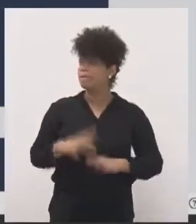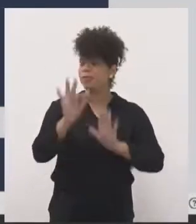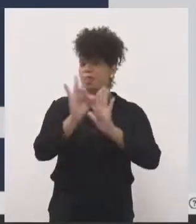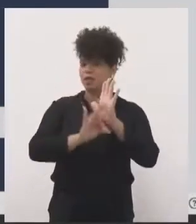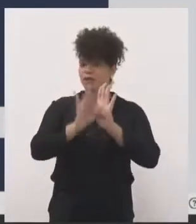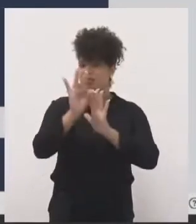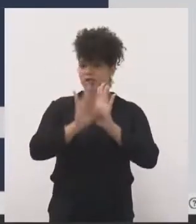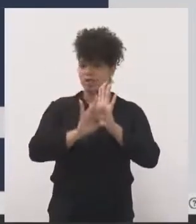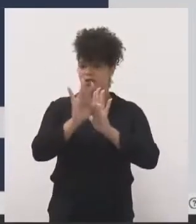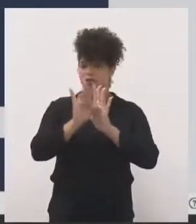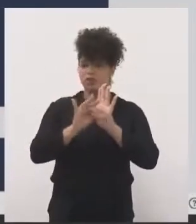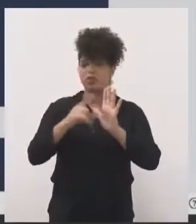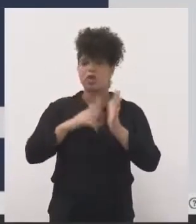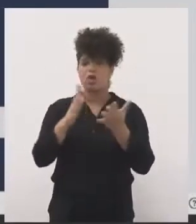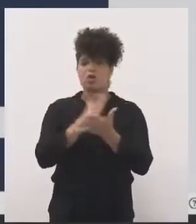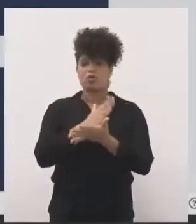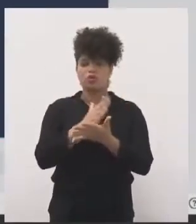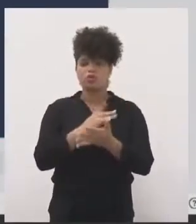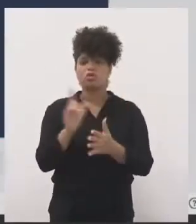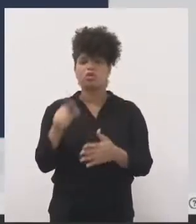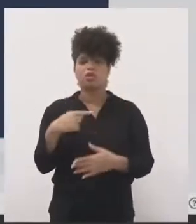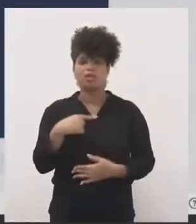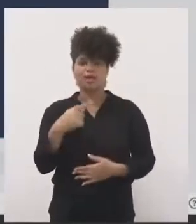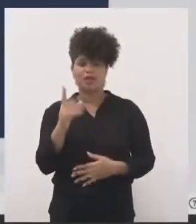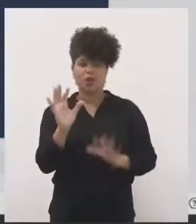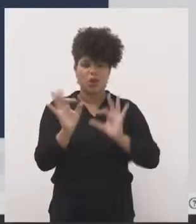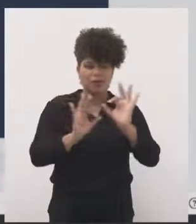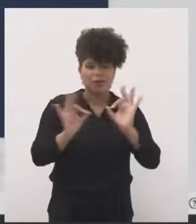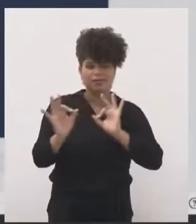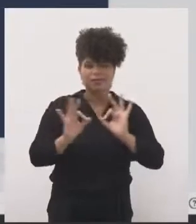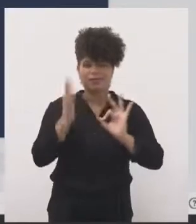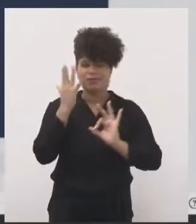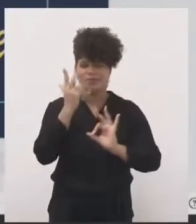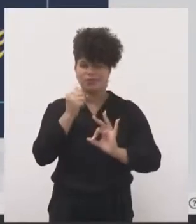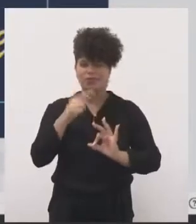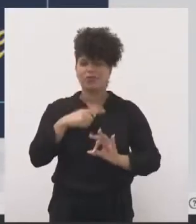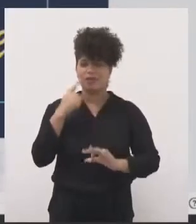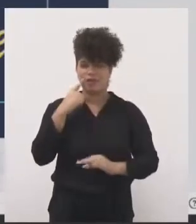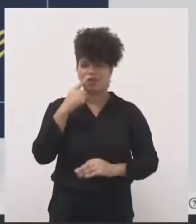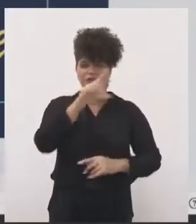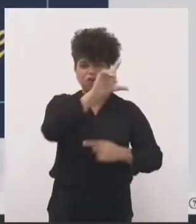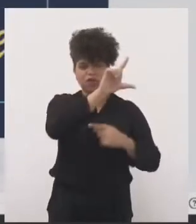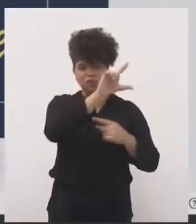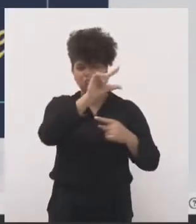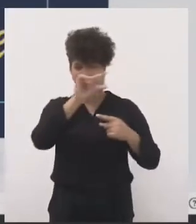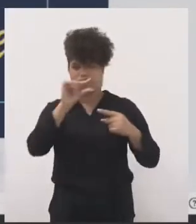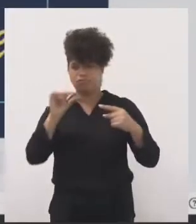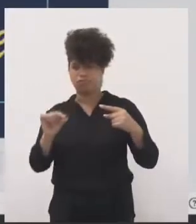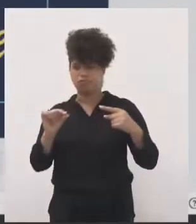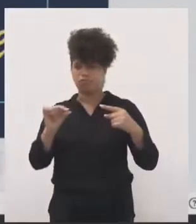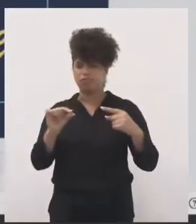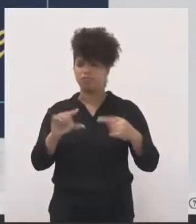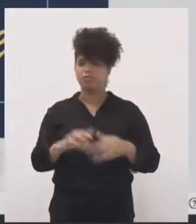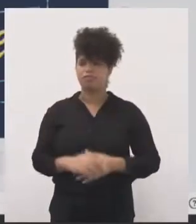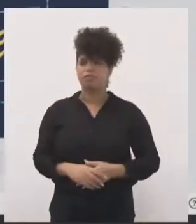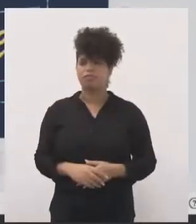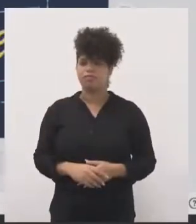tem aqui até alguns textos que estão mais estilizados, ó, que eu posso